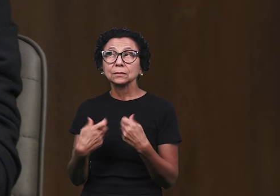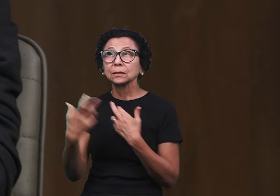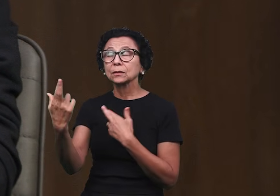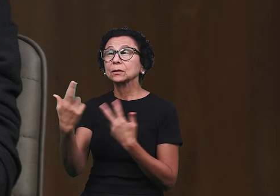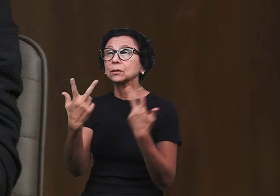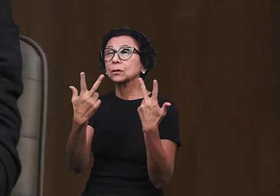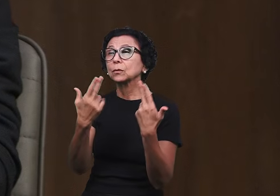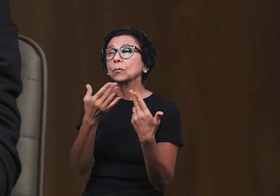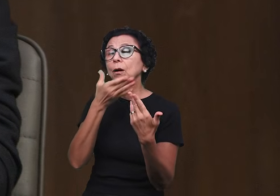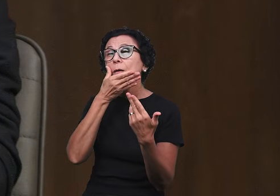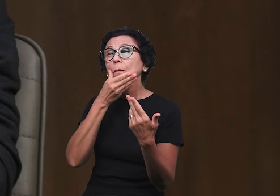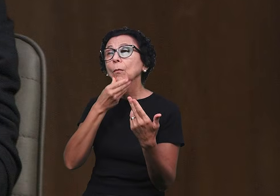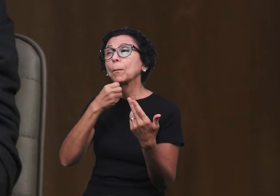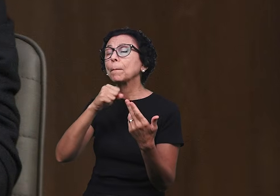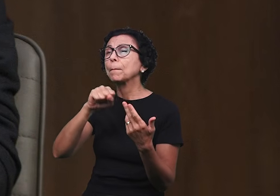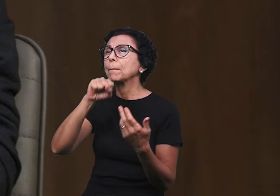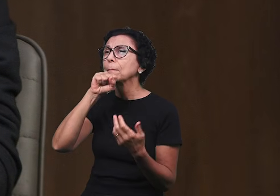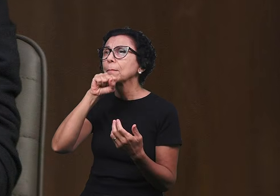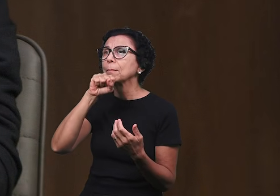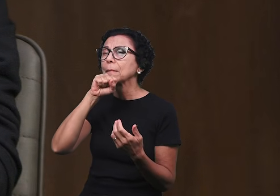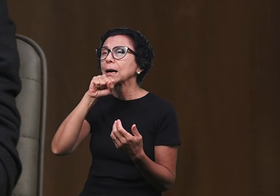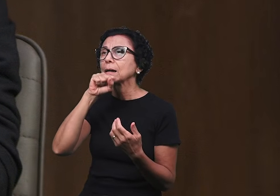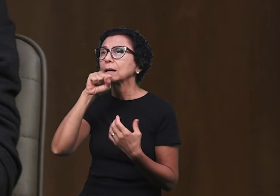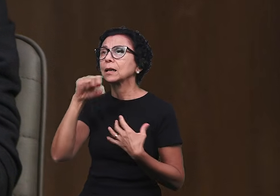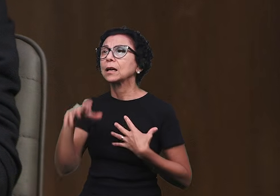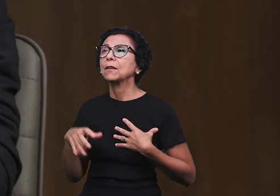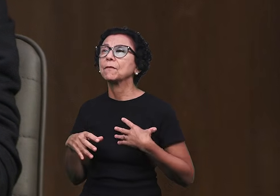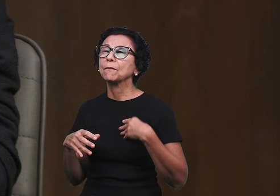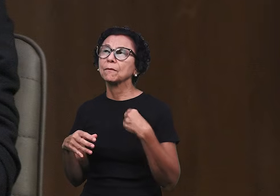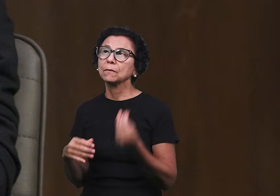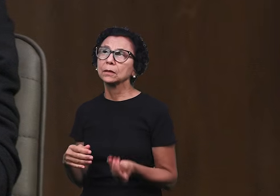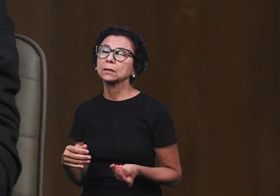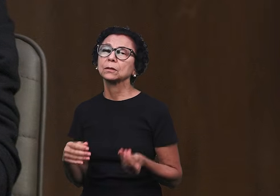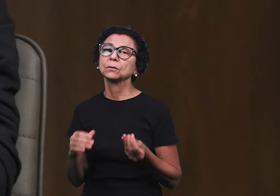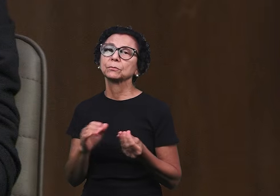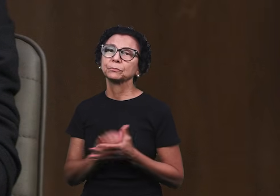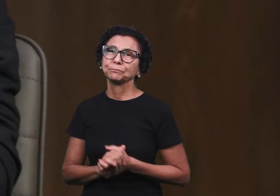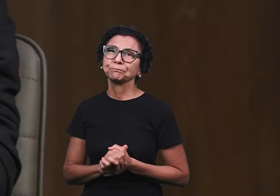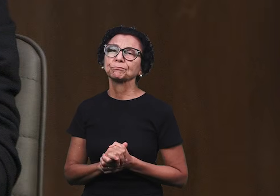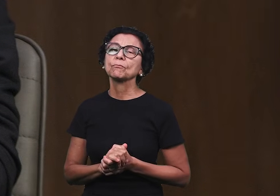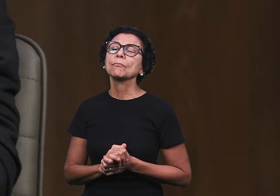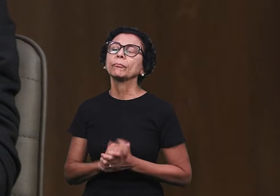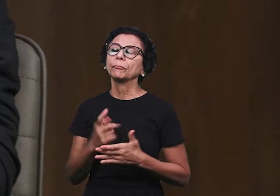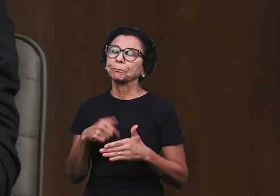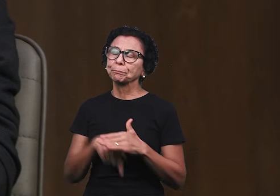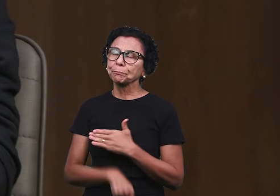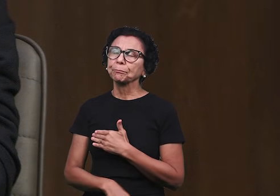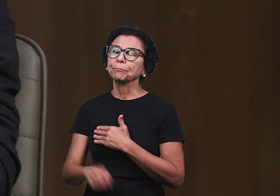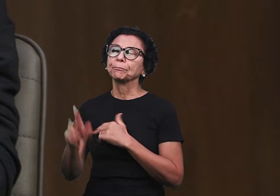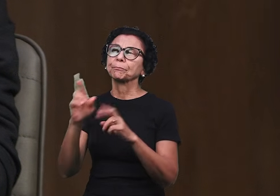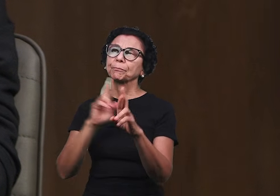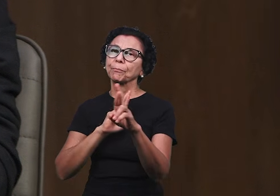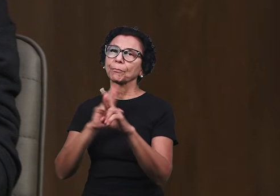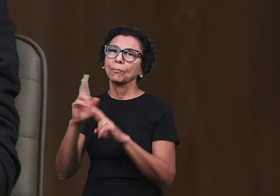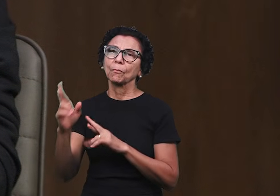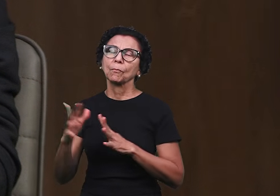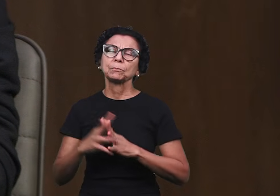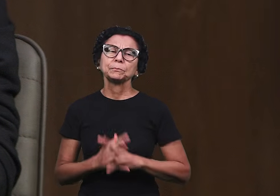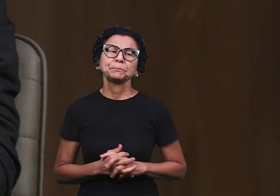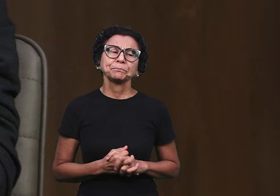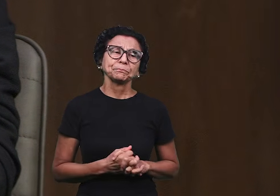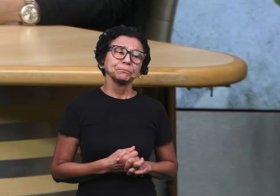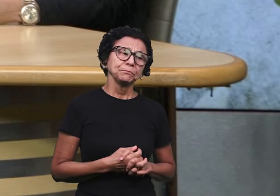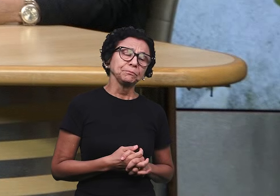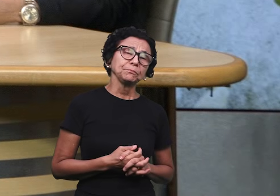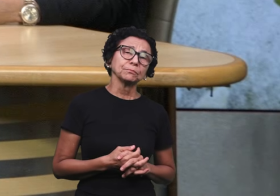de pai com o Pai da eternidade, nós precisamos nos relacionar com Ele de uma forma mais profunda.